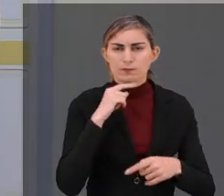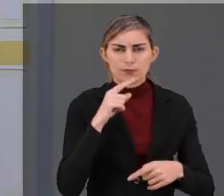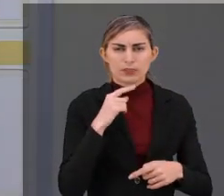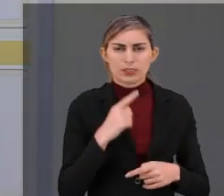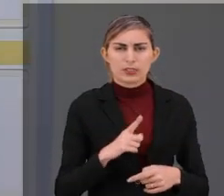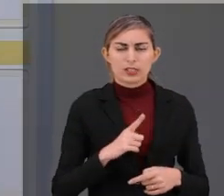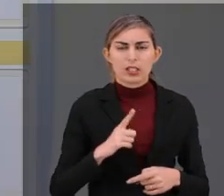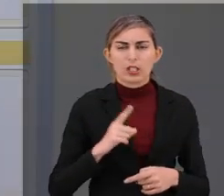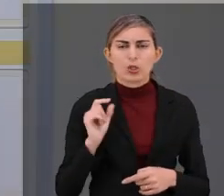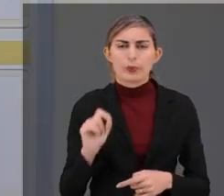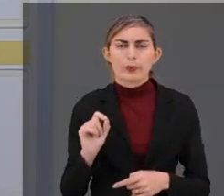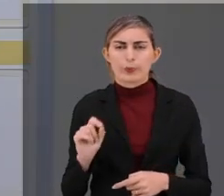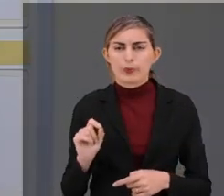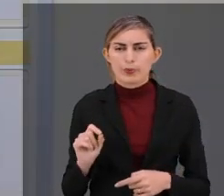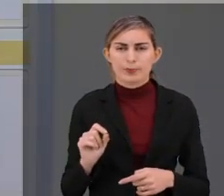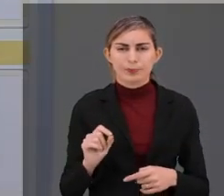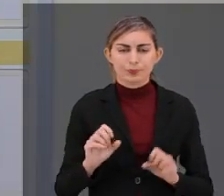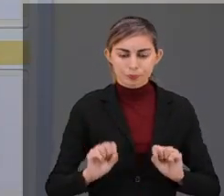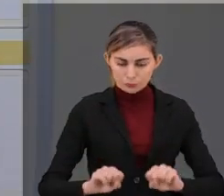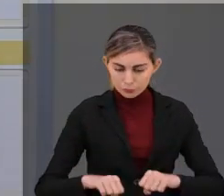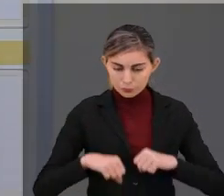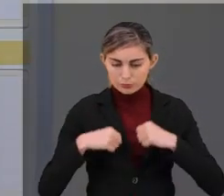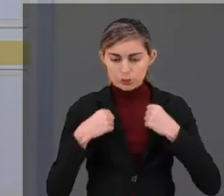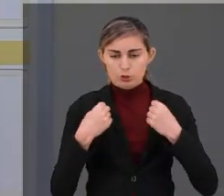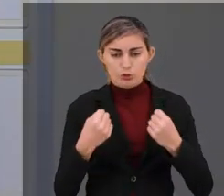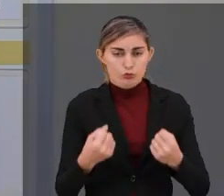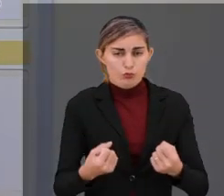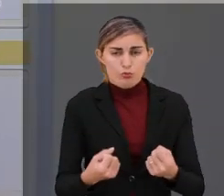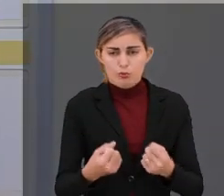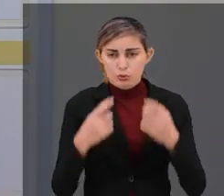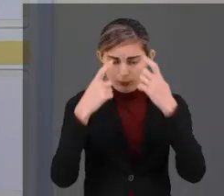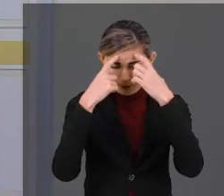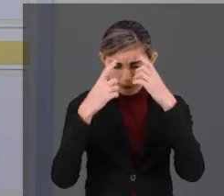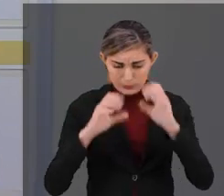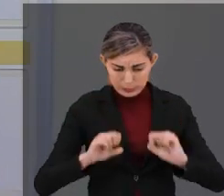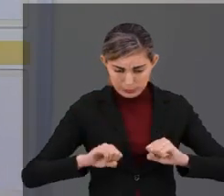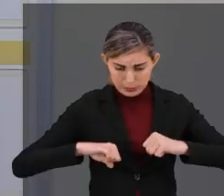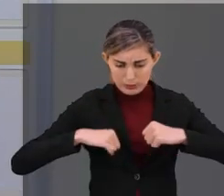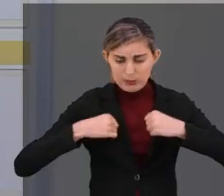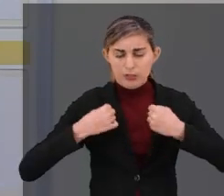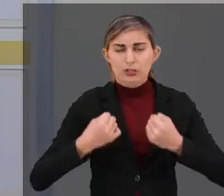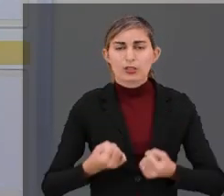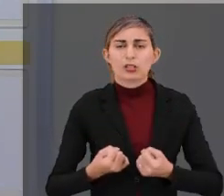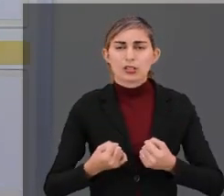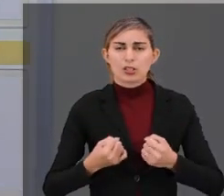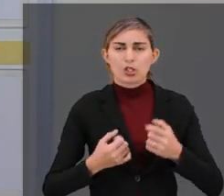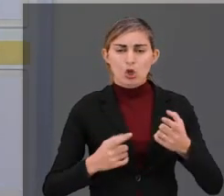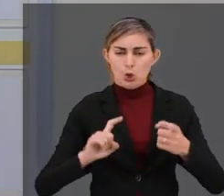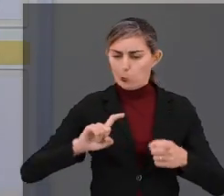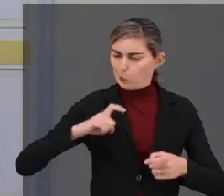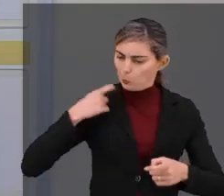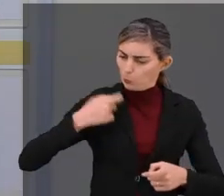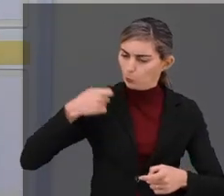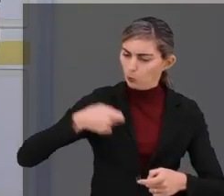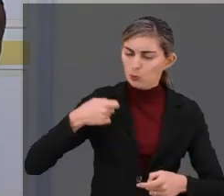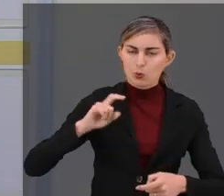tem o esforço excessivo para fazer e a